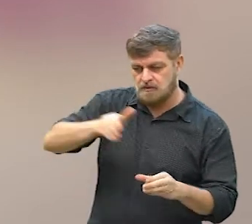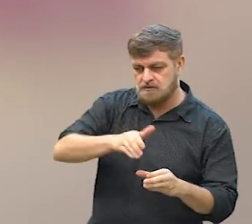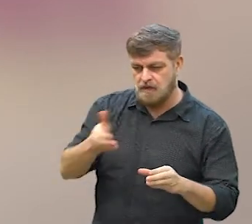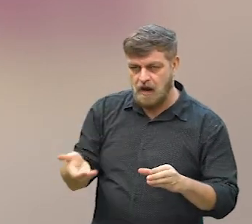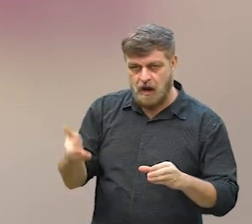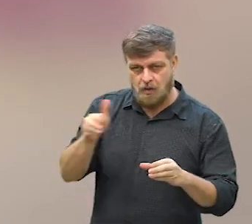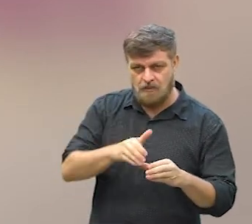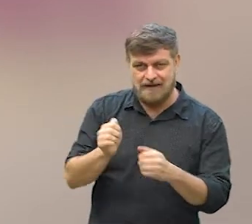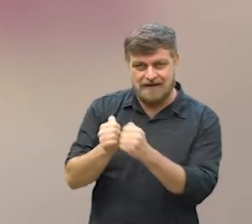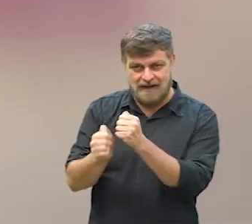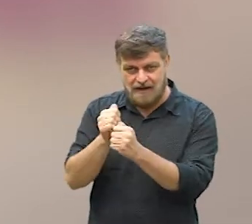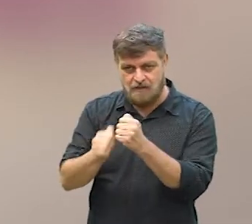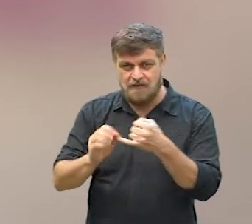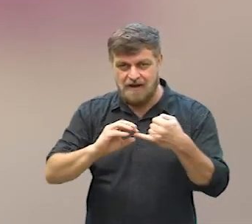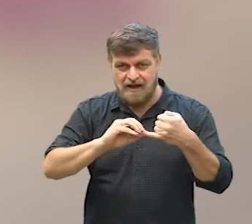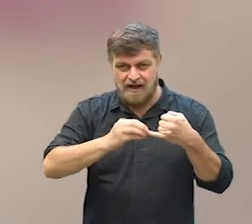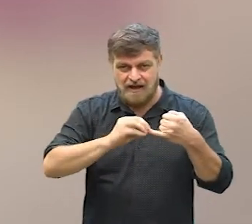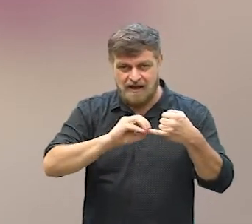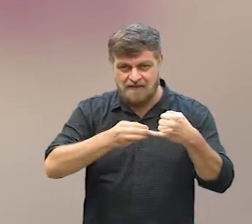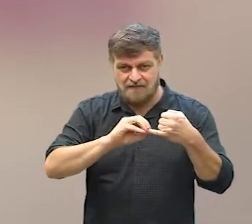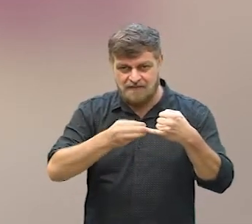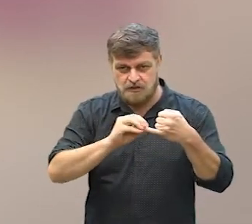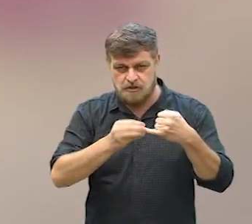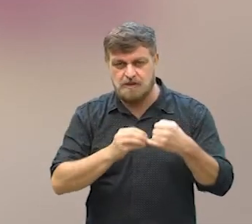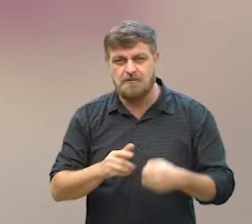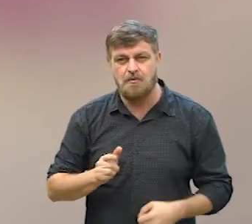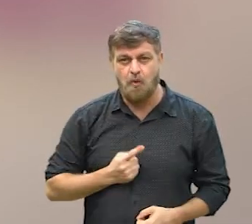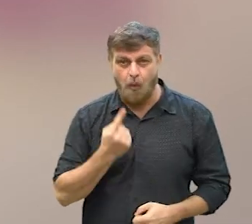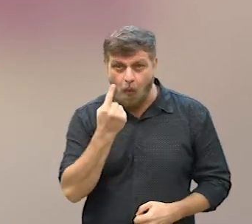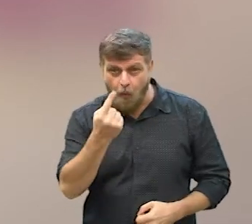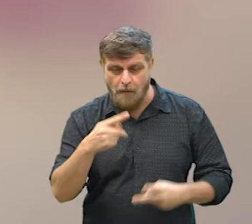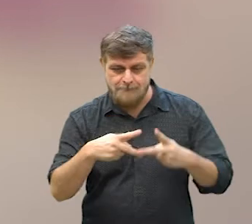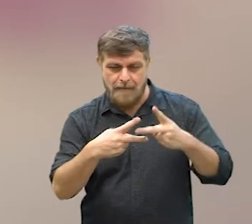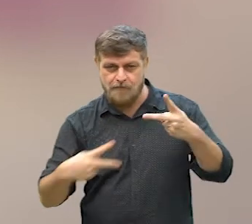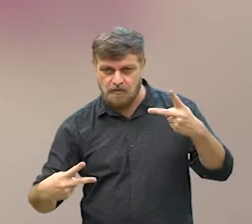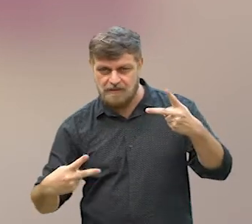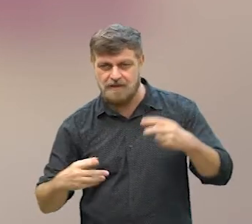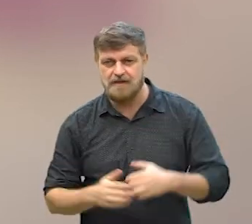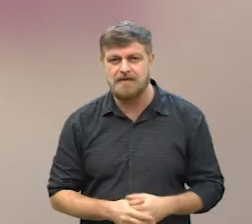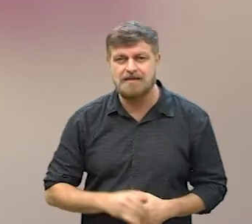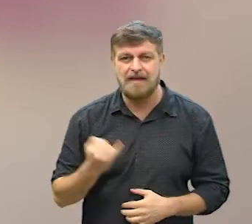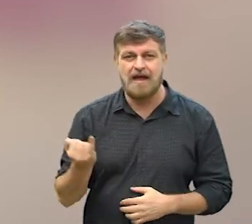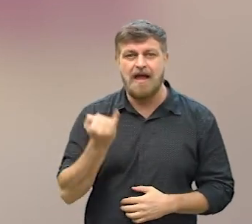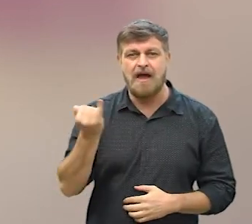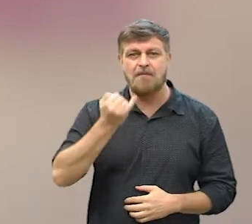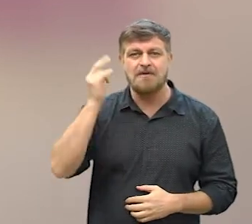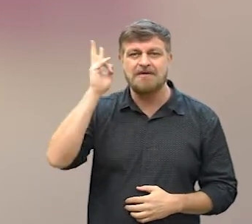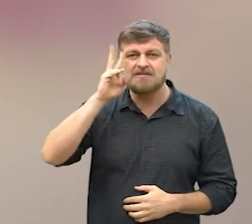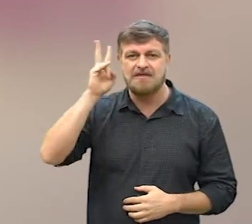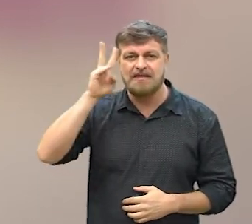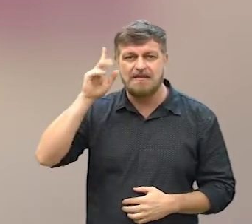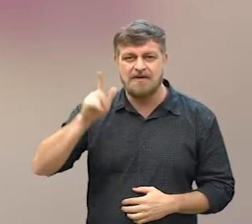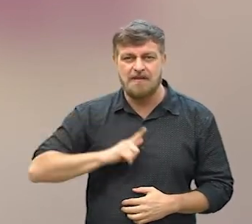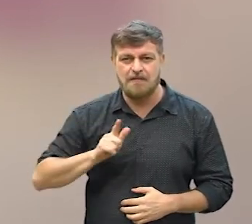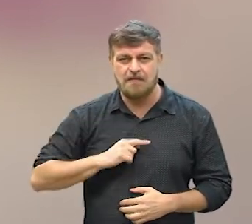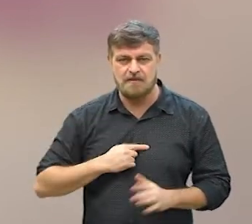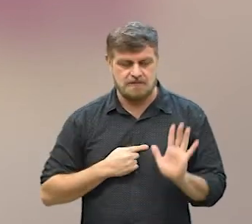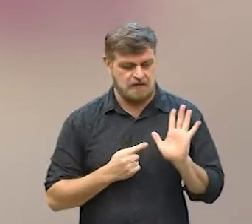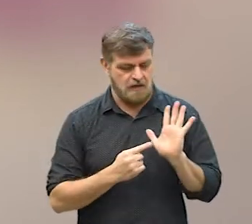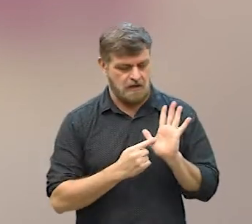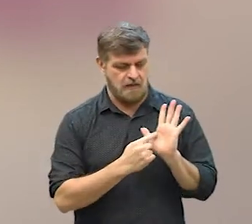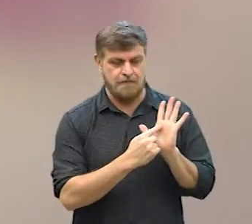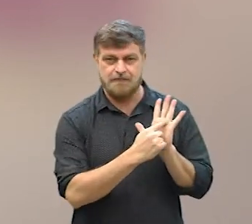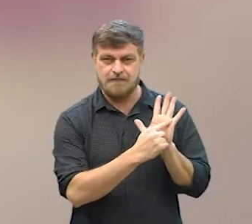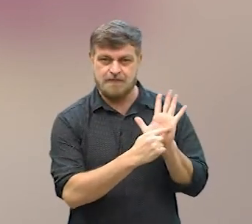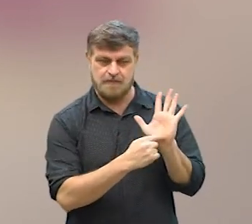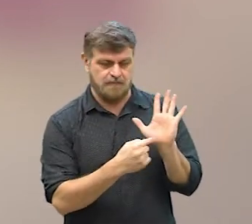servir de arroz, feijão meia concha, uma proteína. É importante lembrar que a proteína pode ser o palmo da